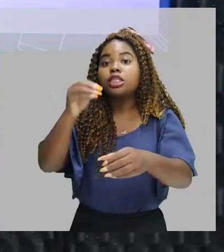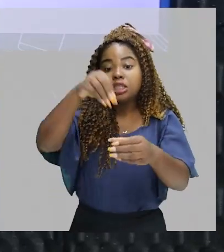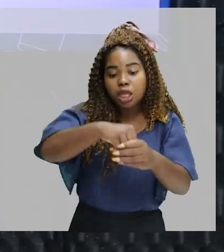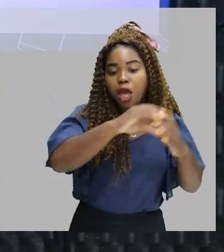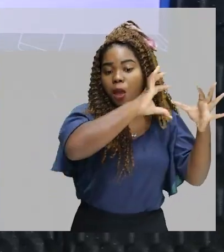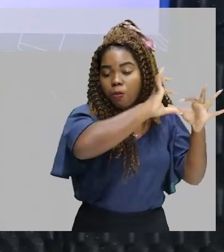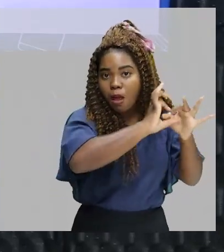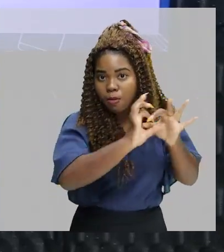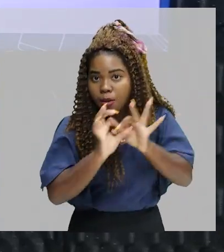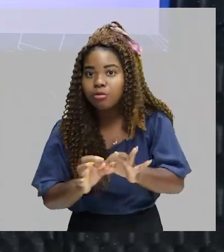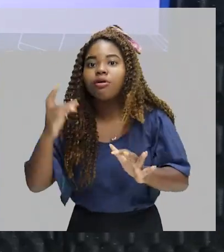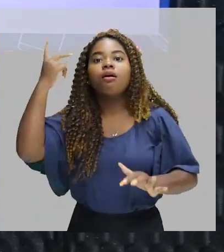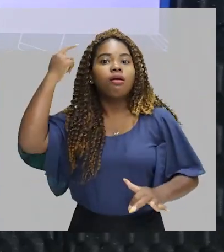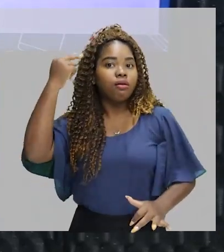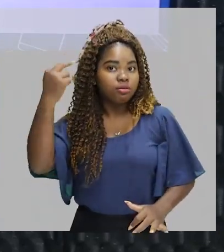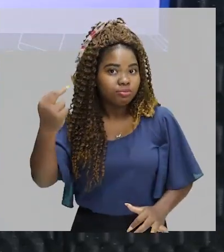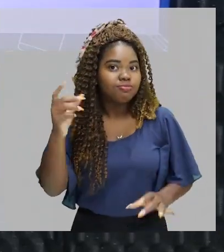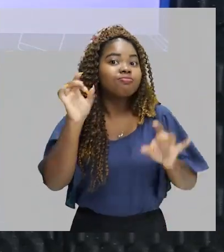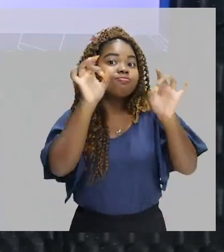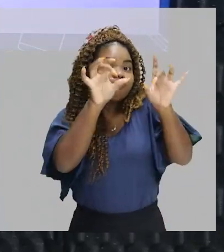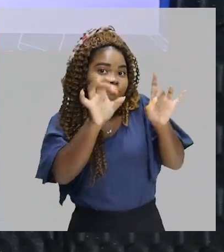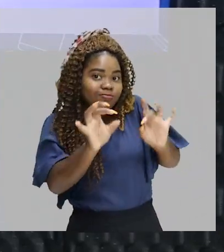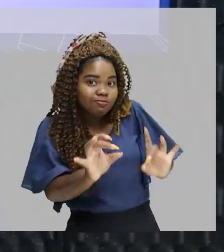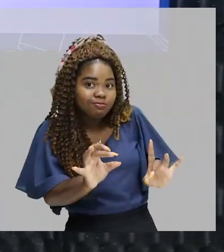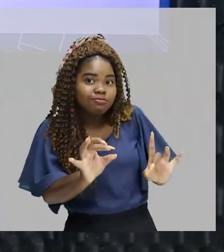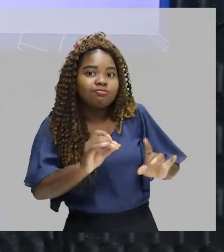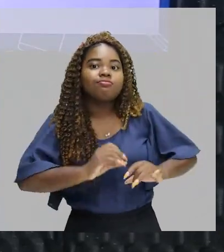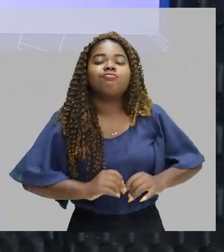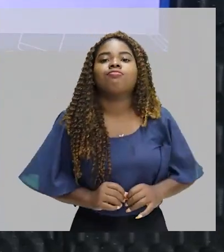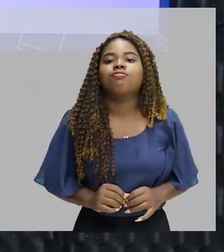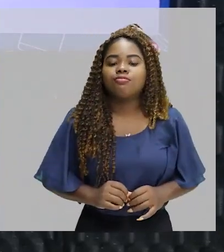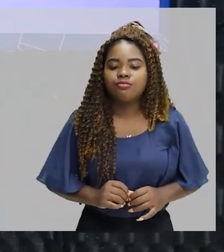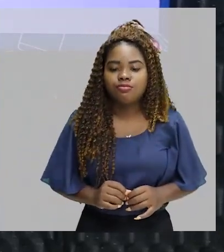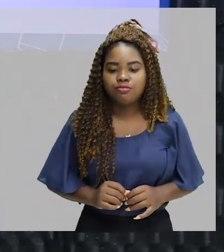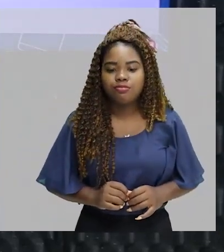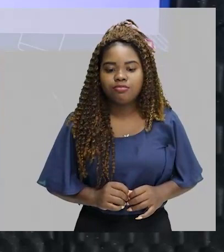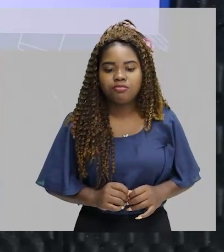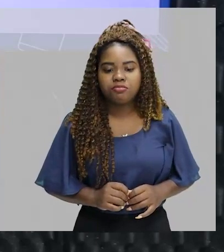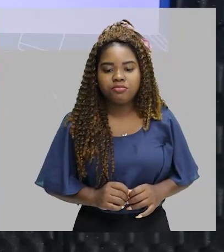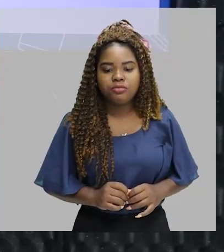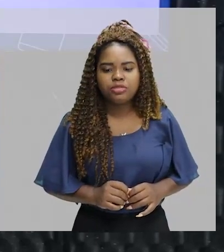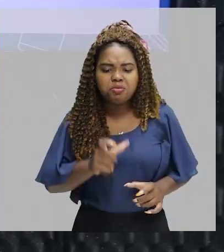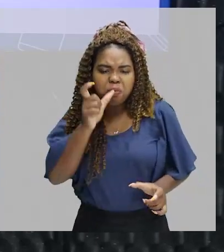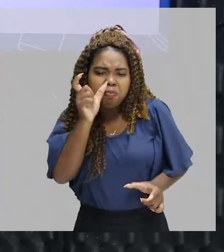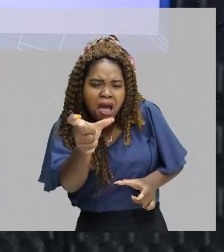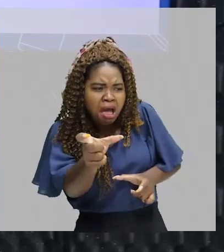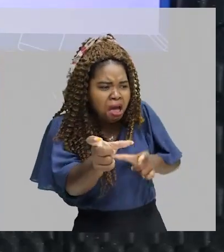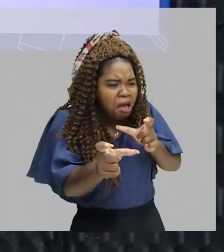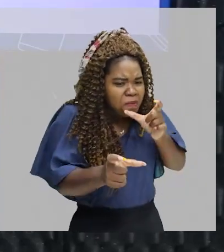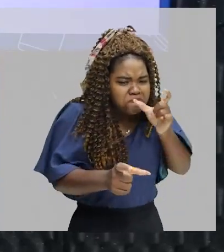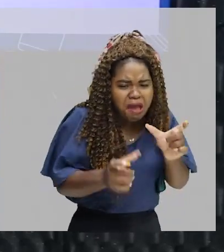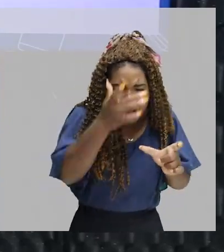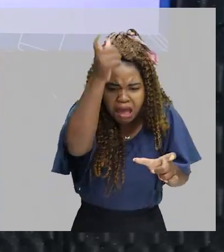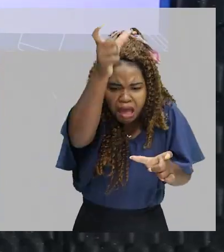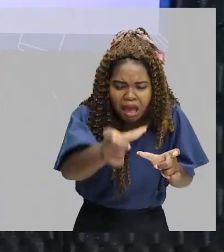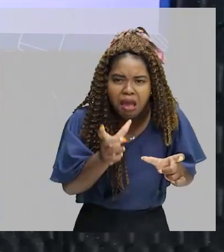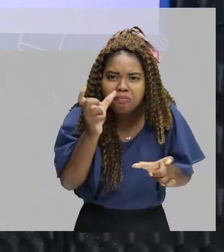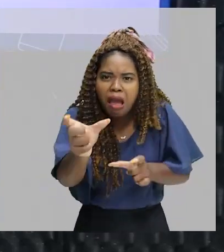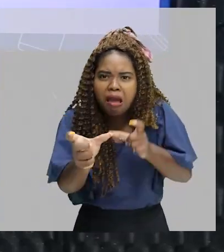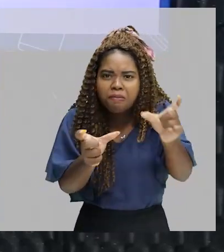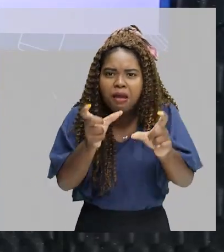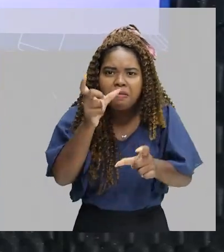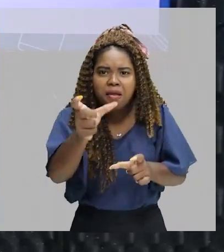contexto histórico específico. Assim, nem todo insulto, embora seja sempre uma